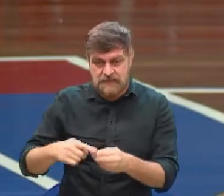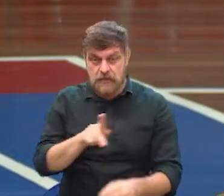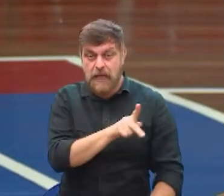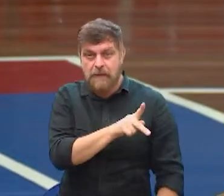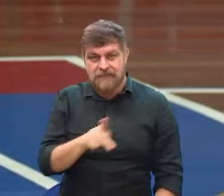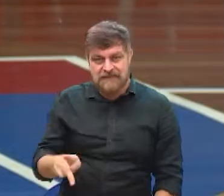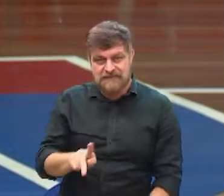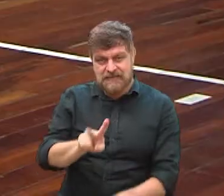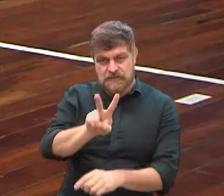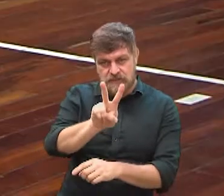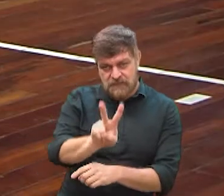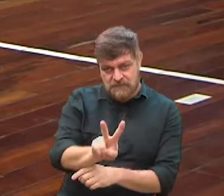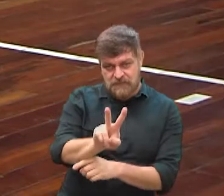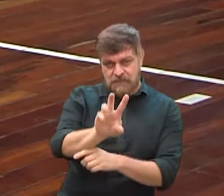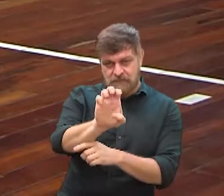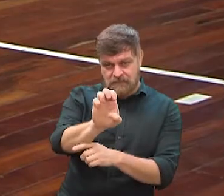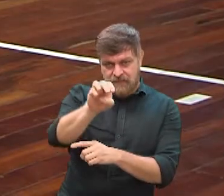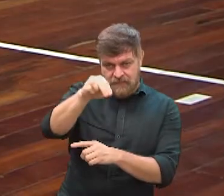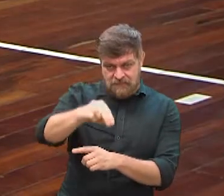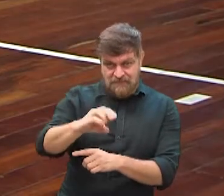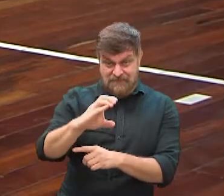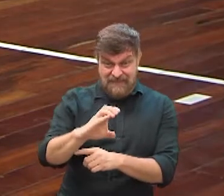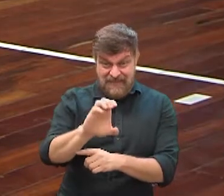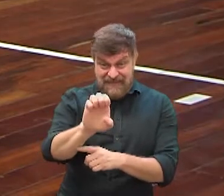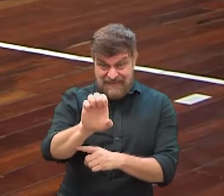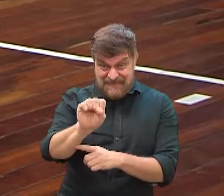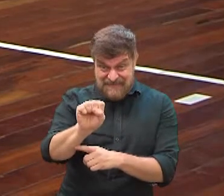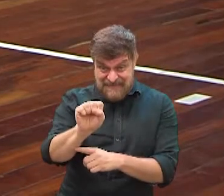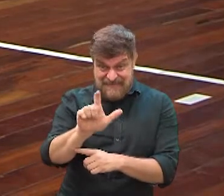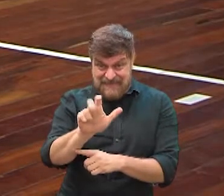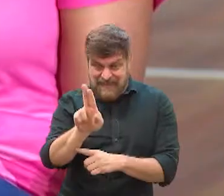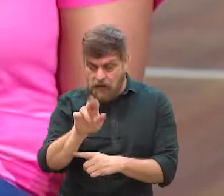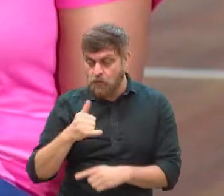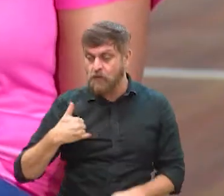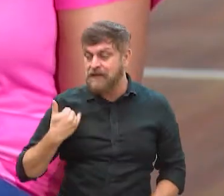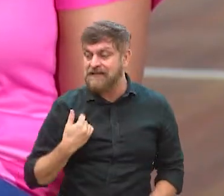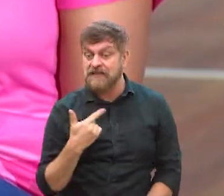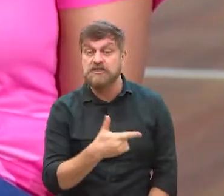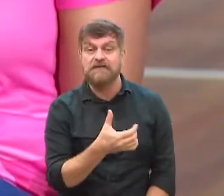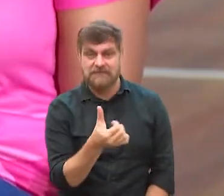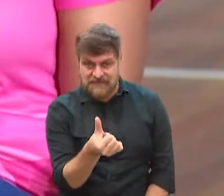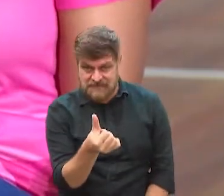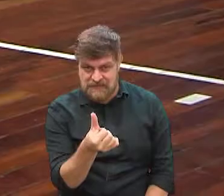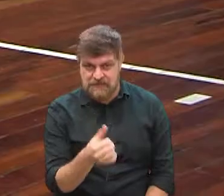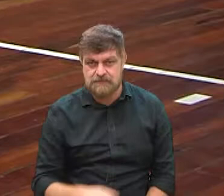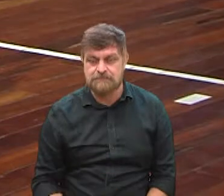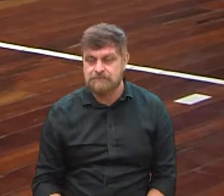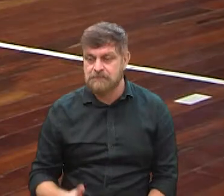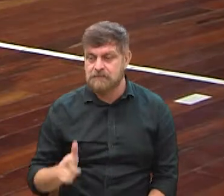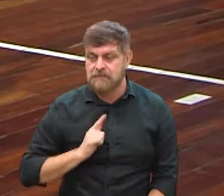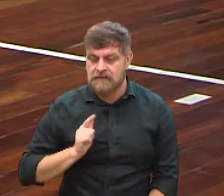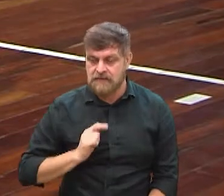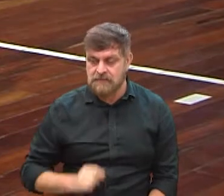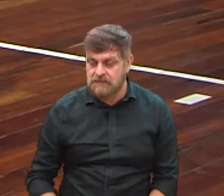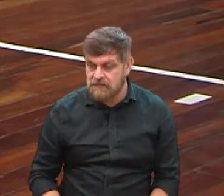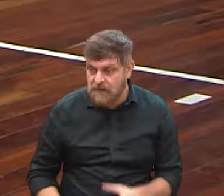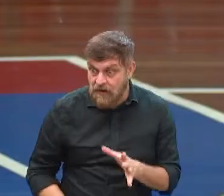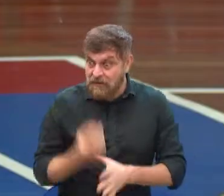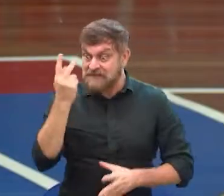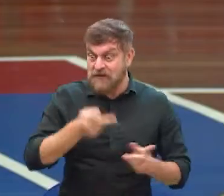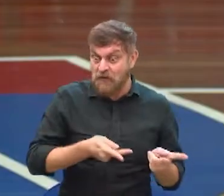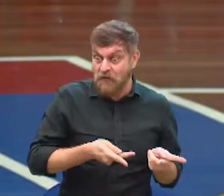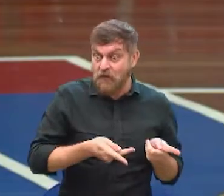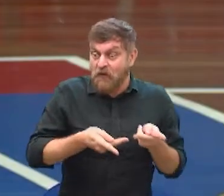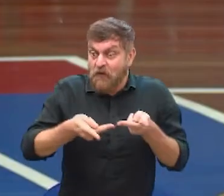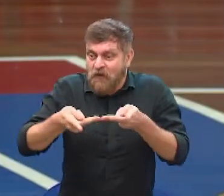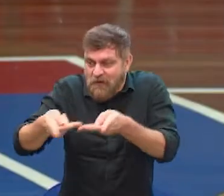essa oportunidade de Presidente Venceslau? Na época você estava com 26 anos? 26 anos, isso. Então, aos 26 anos, o grande convite